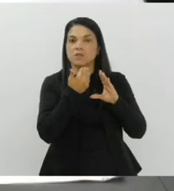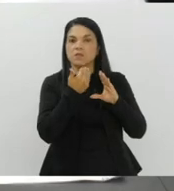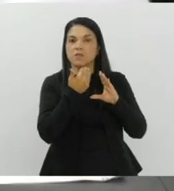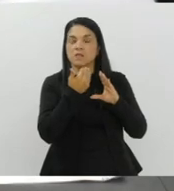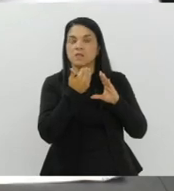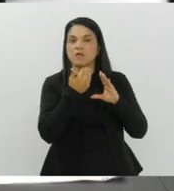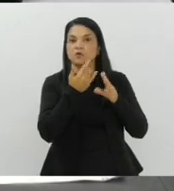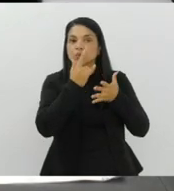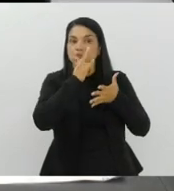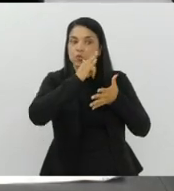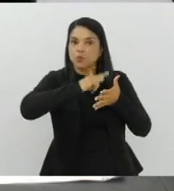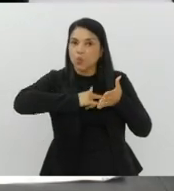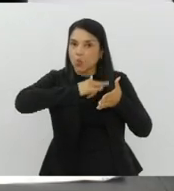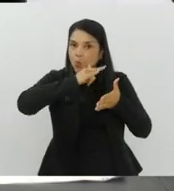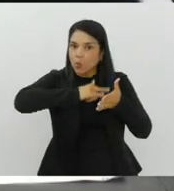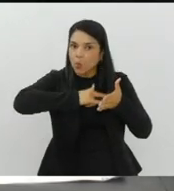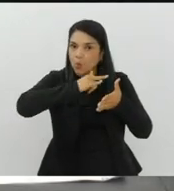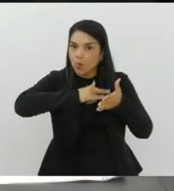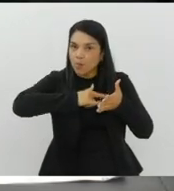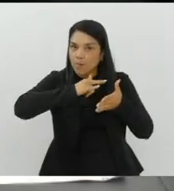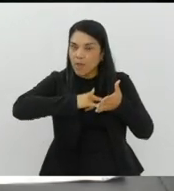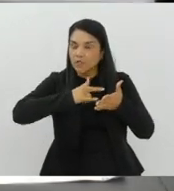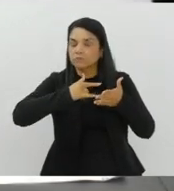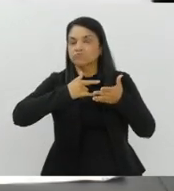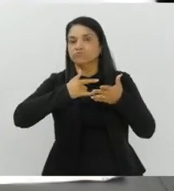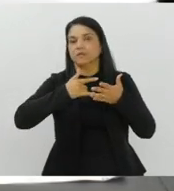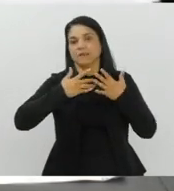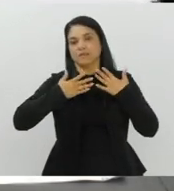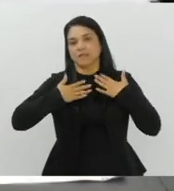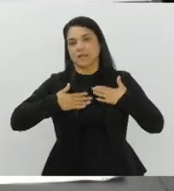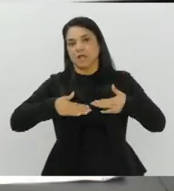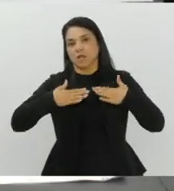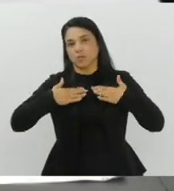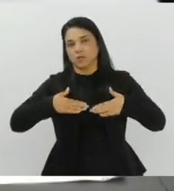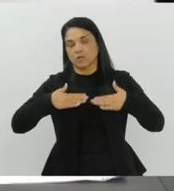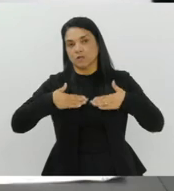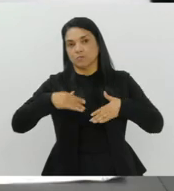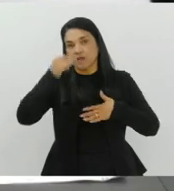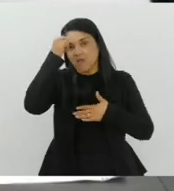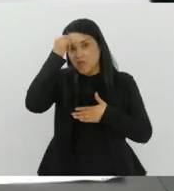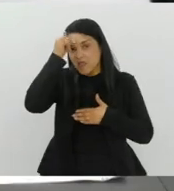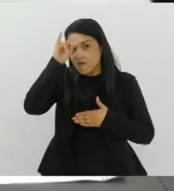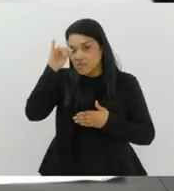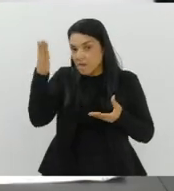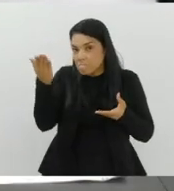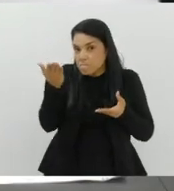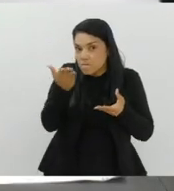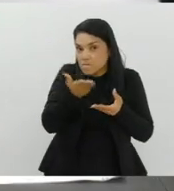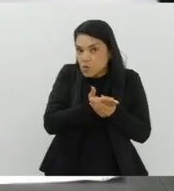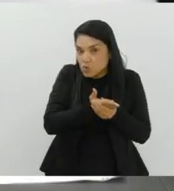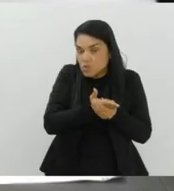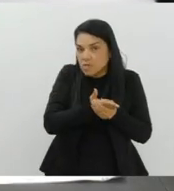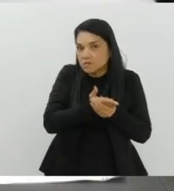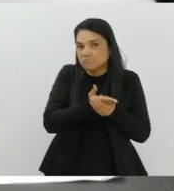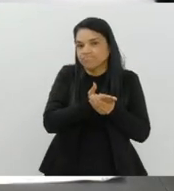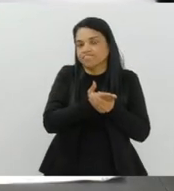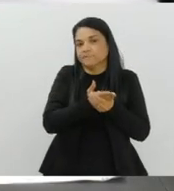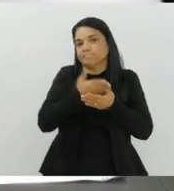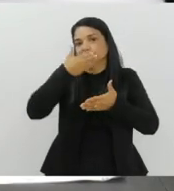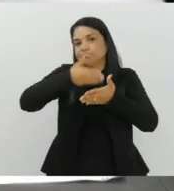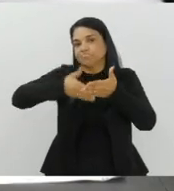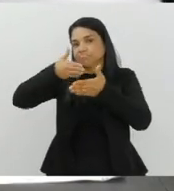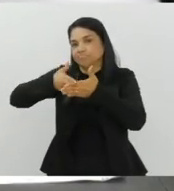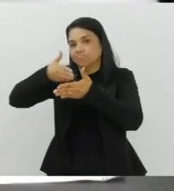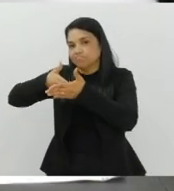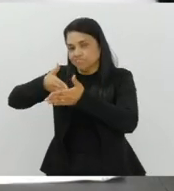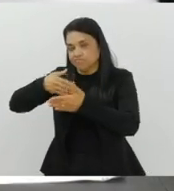algo que nos dê tranquilidade para não incorrer em processos que impeçam o bom andamento da